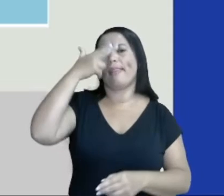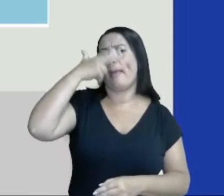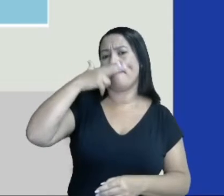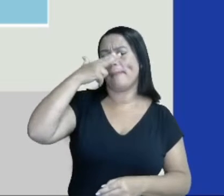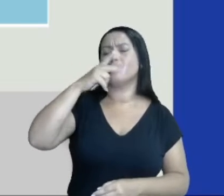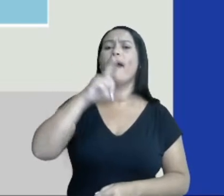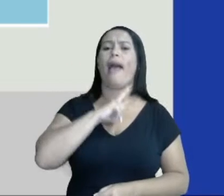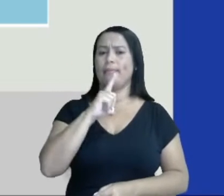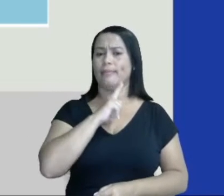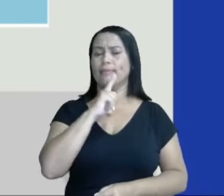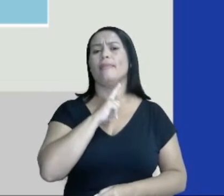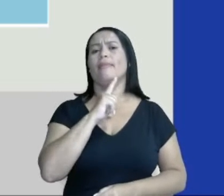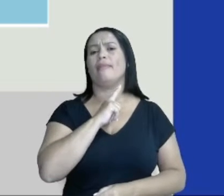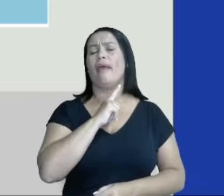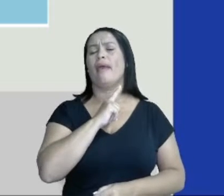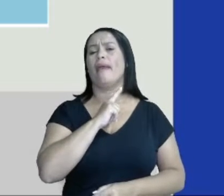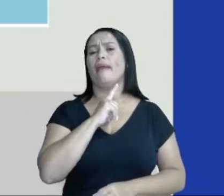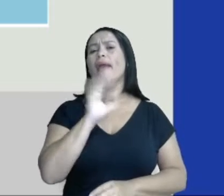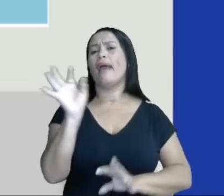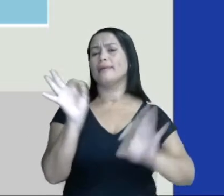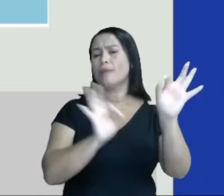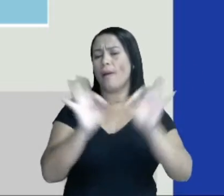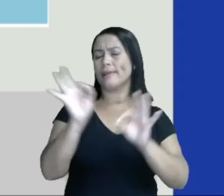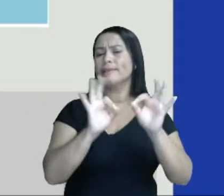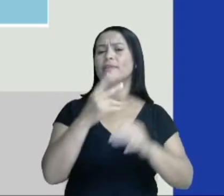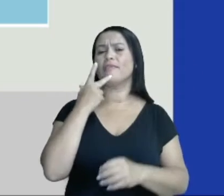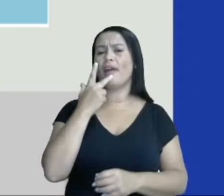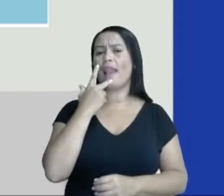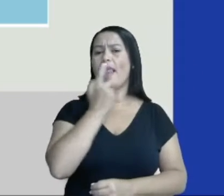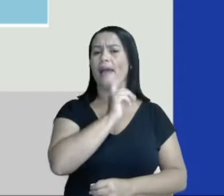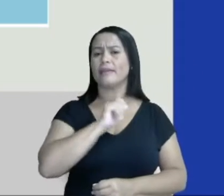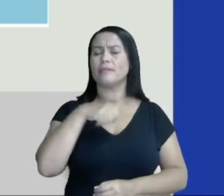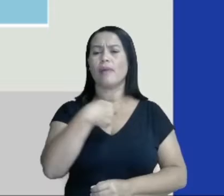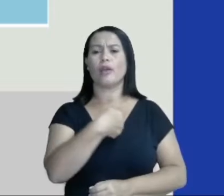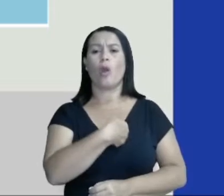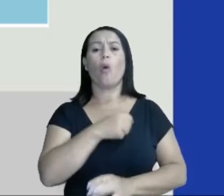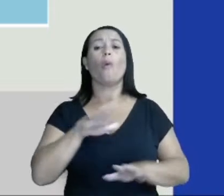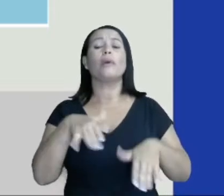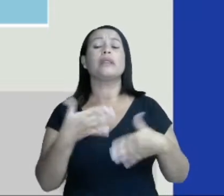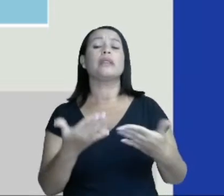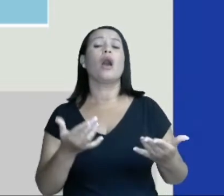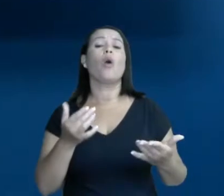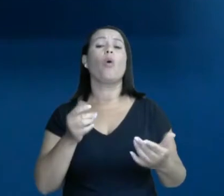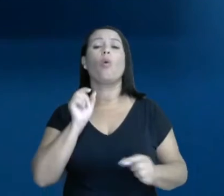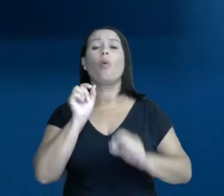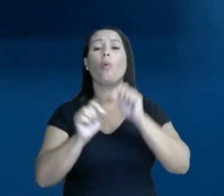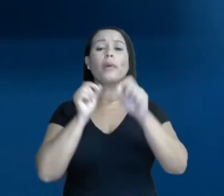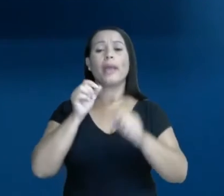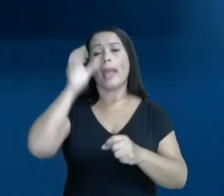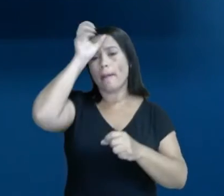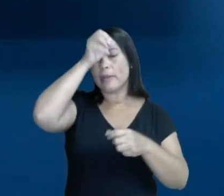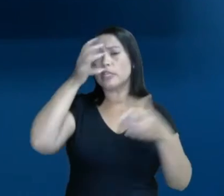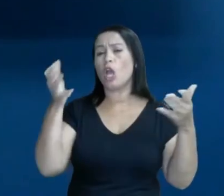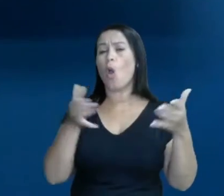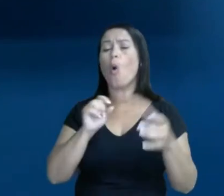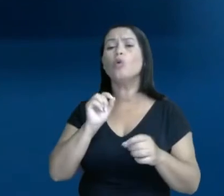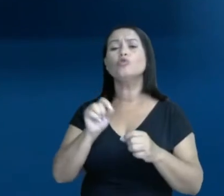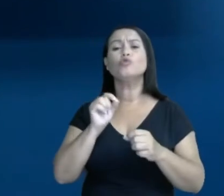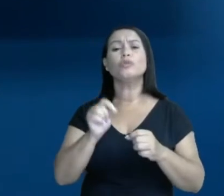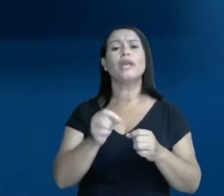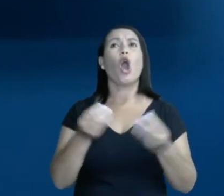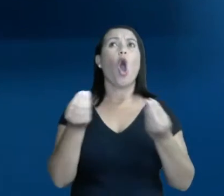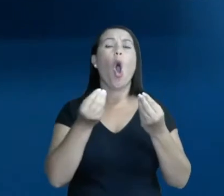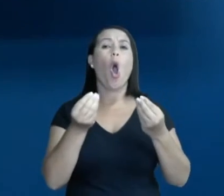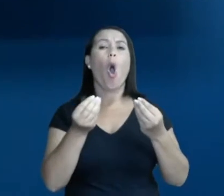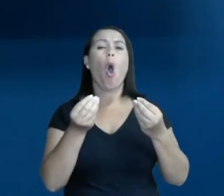Existe essa forma de falar em espanhol. Então, a gente vai aprender hoje como é que a gente